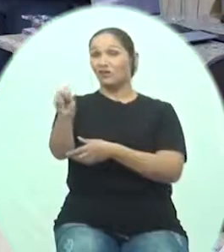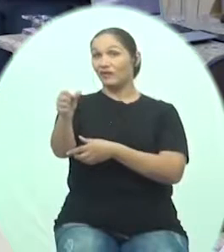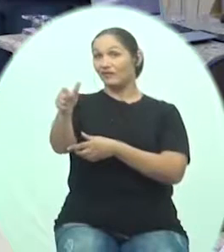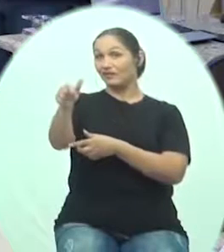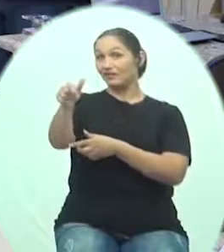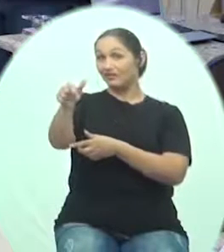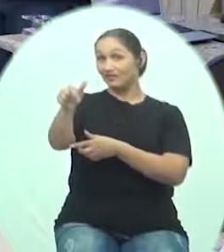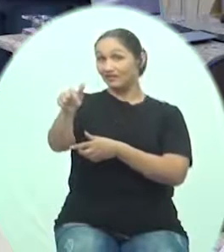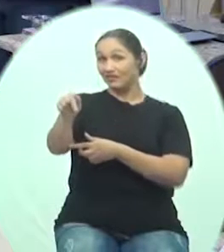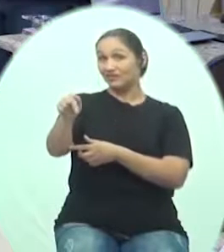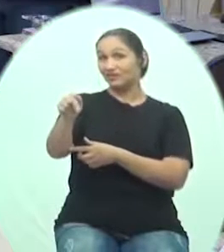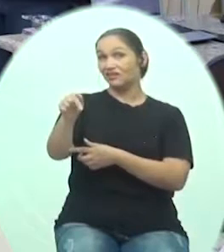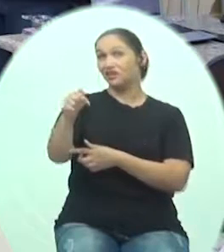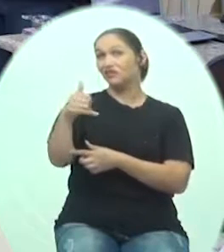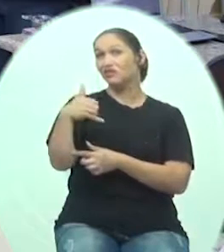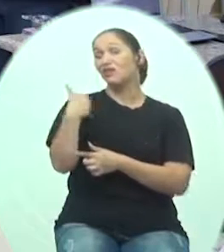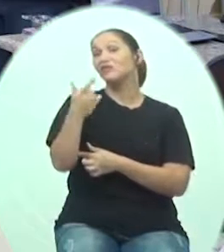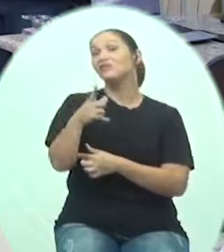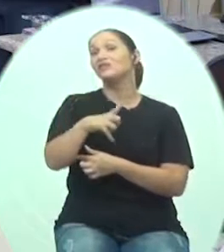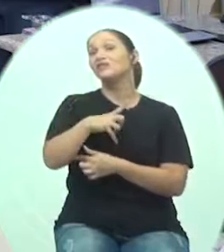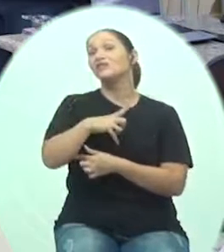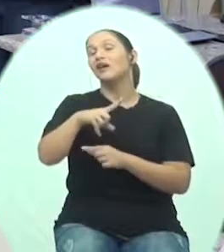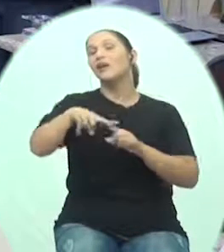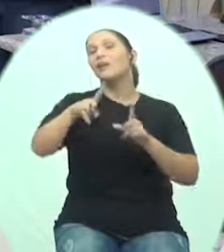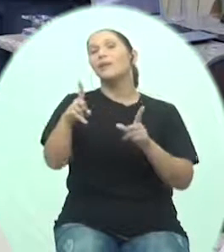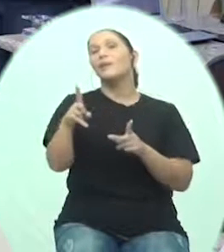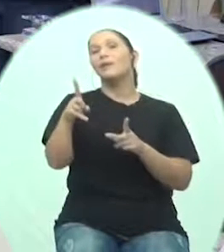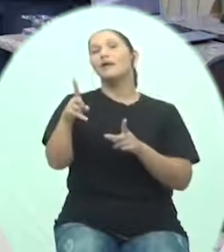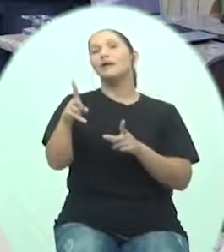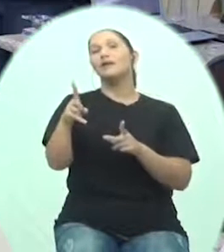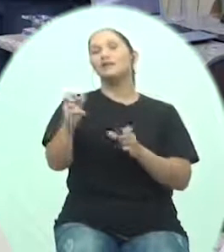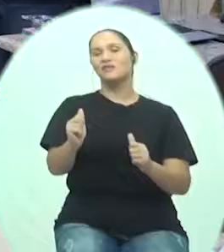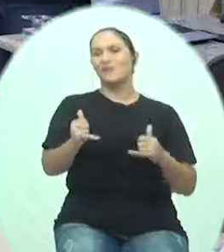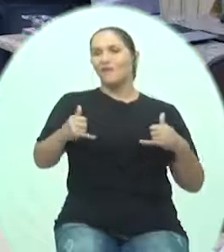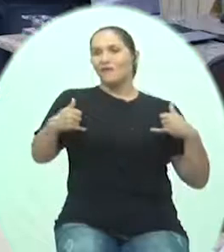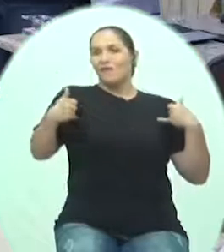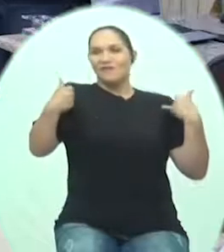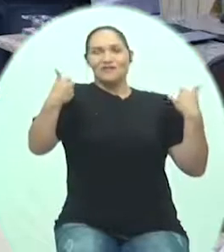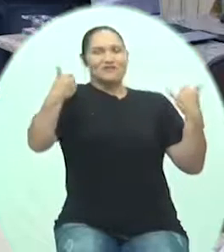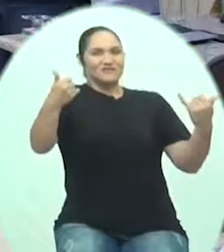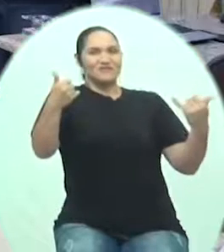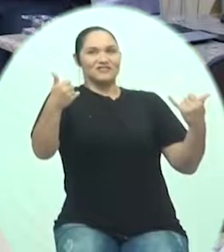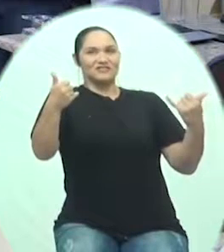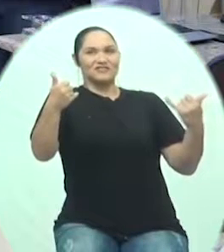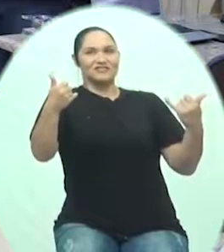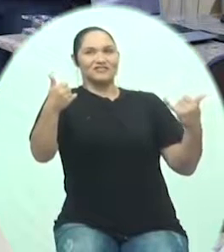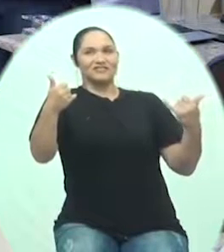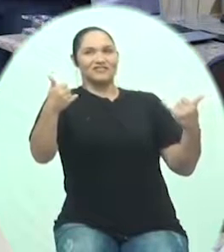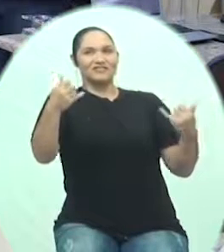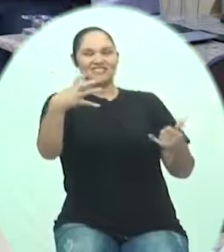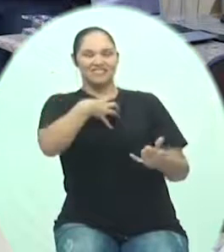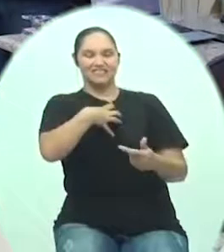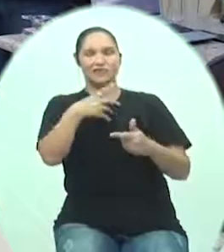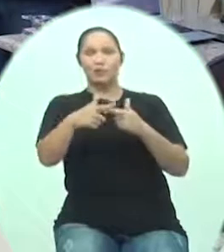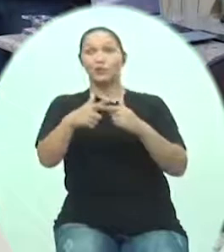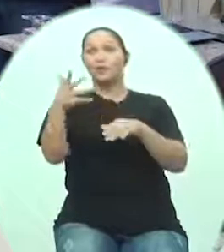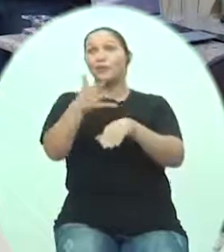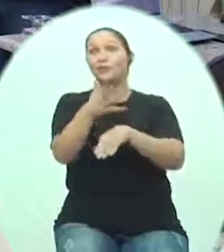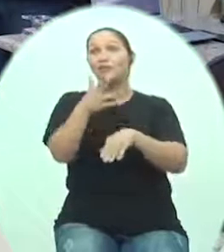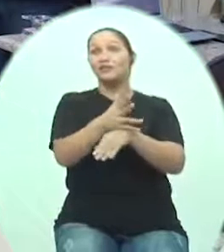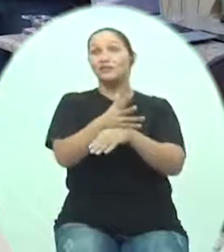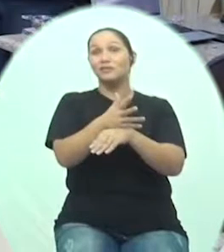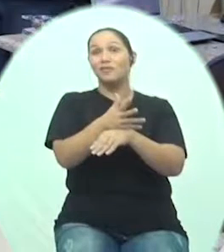anos mas com muito orgulho de poder participar no crescimento dessa terra